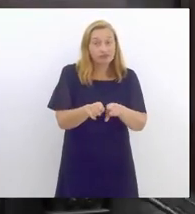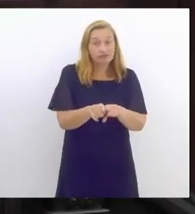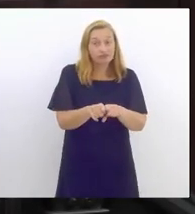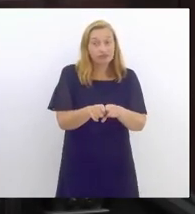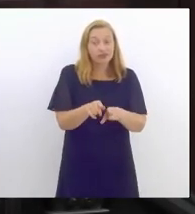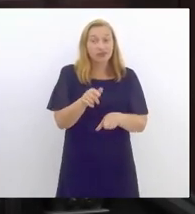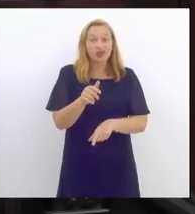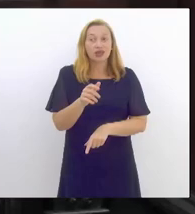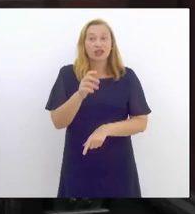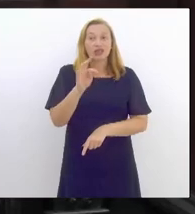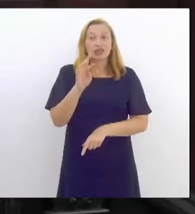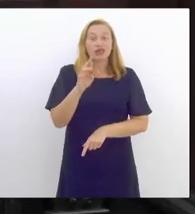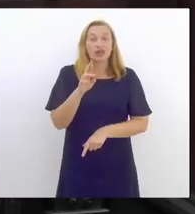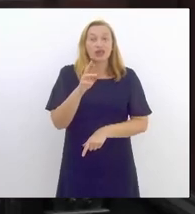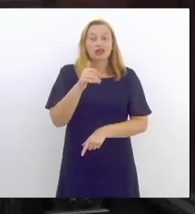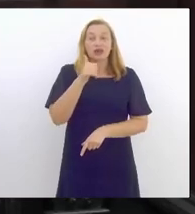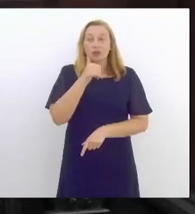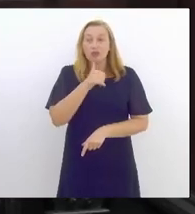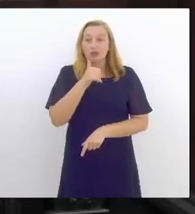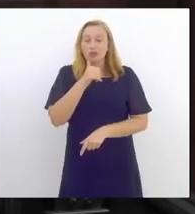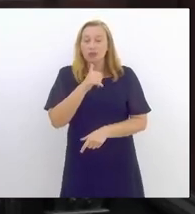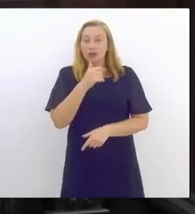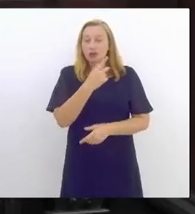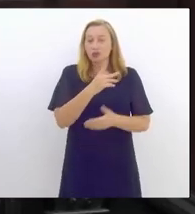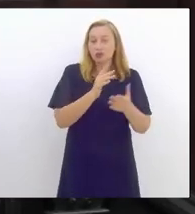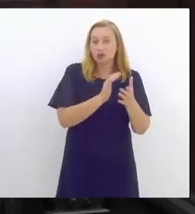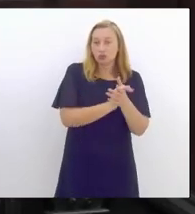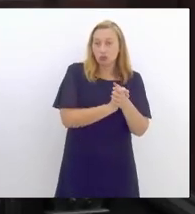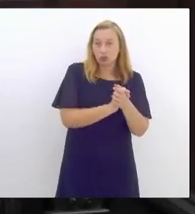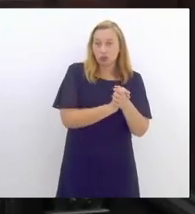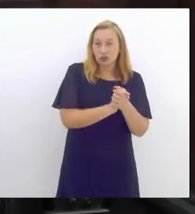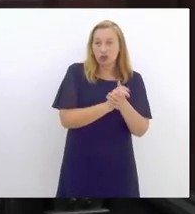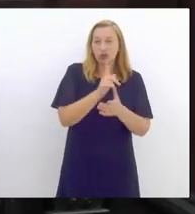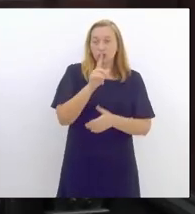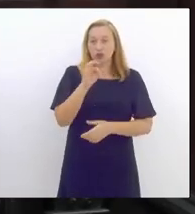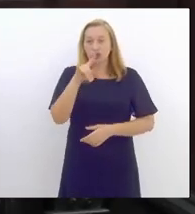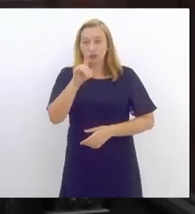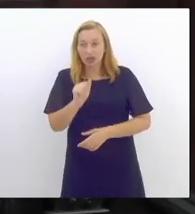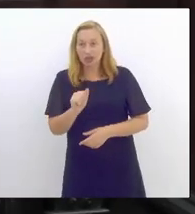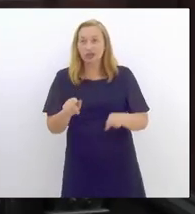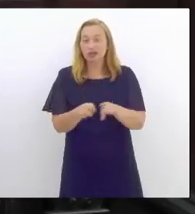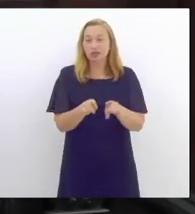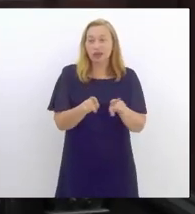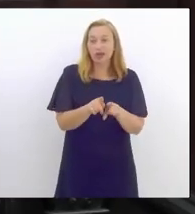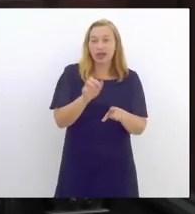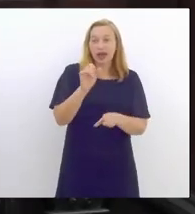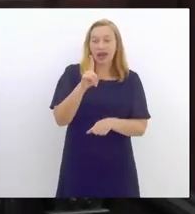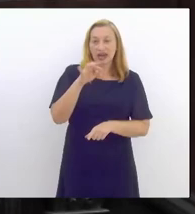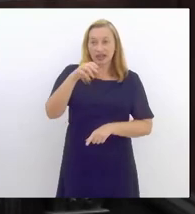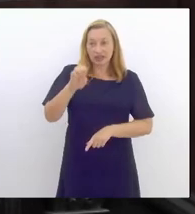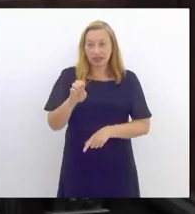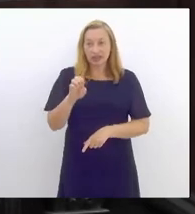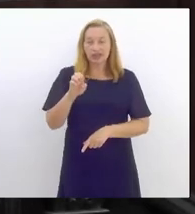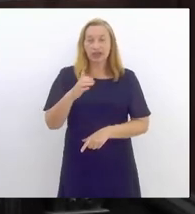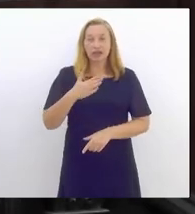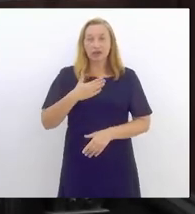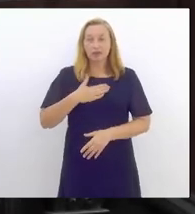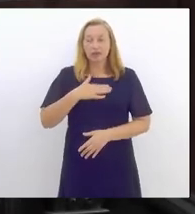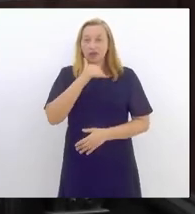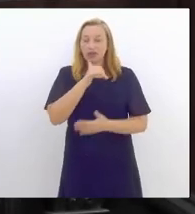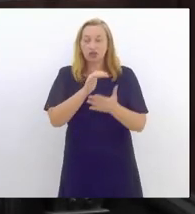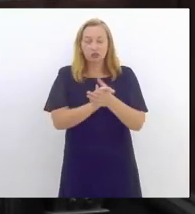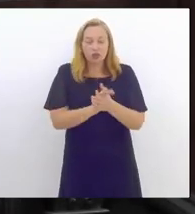Ludmila Siciliano, sua esposa, Analine Castro, minha esposa, meu